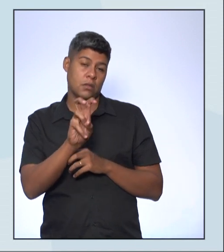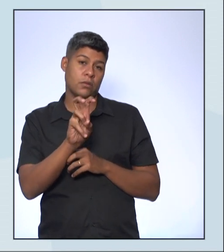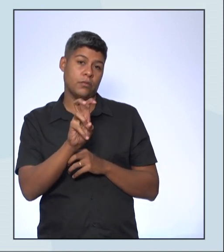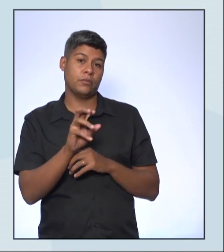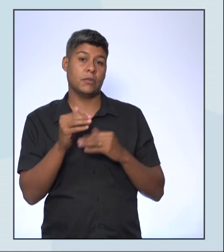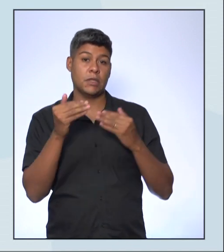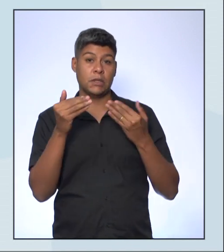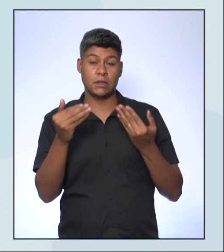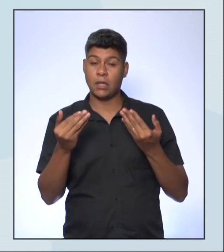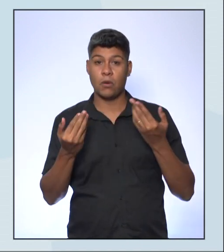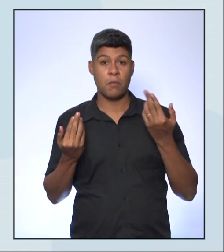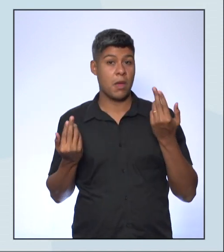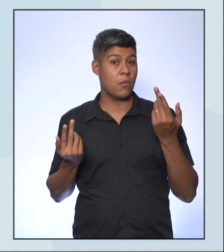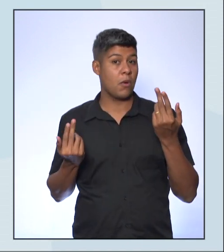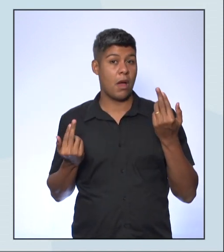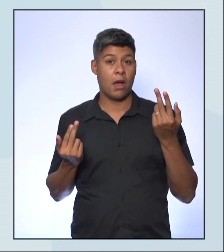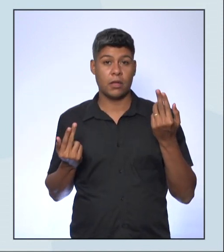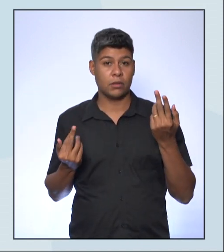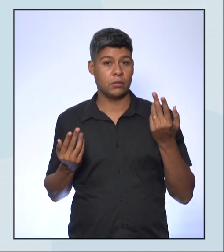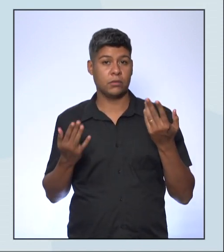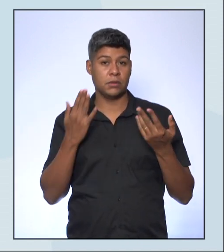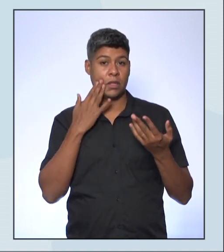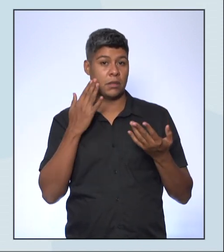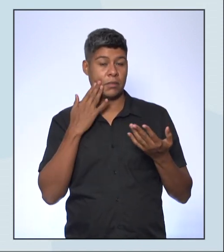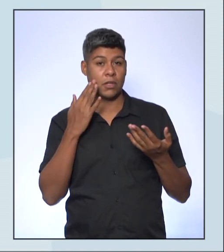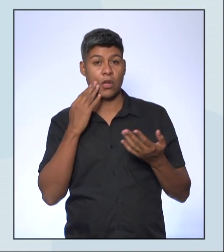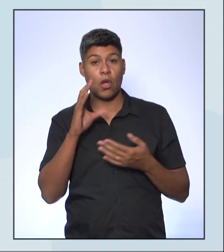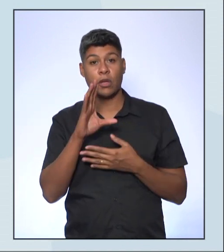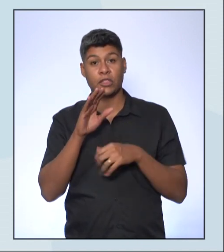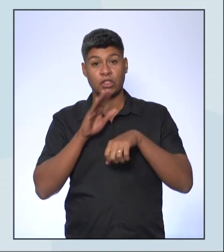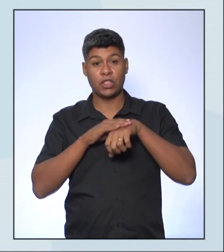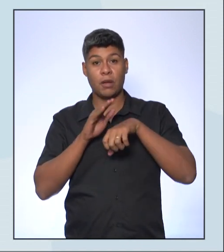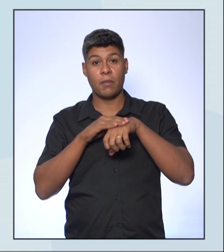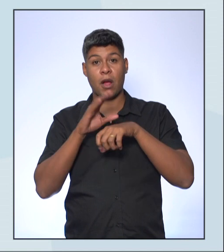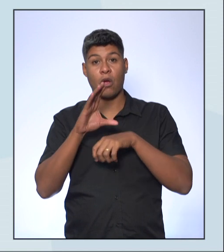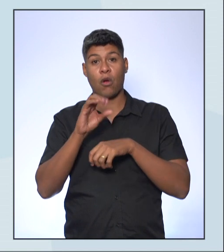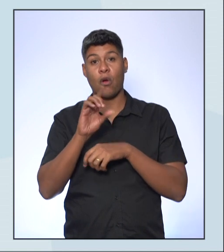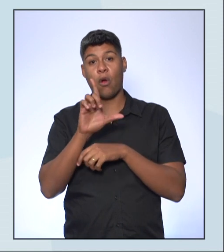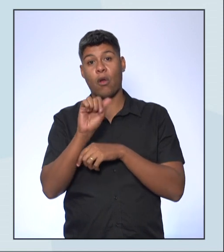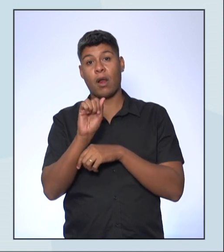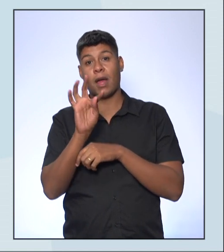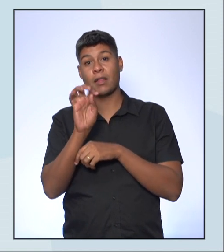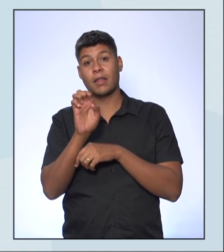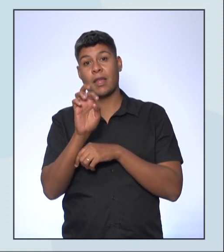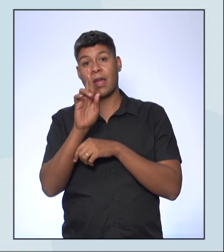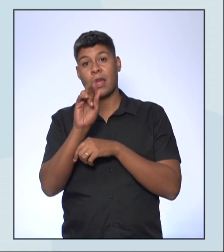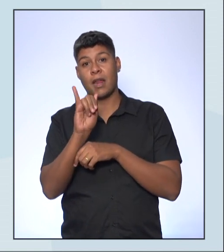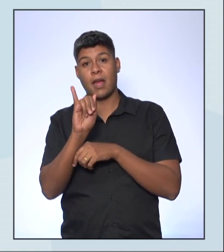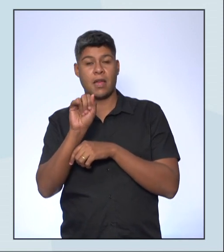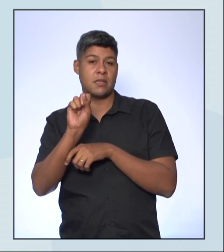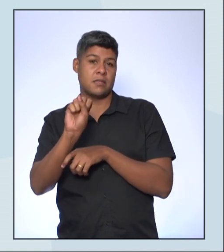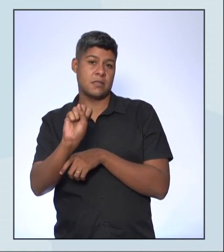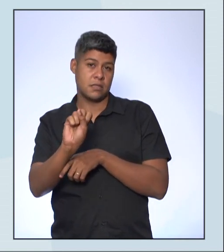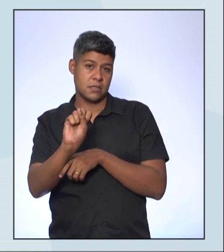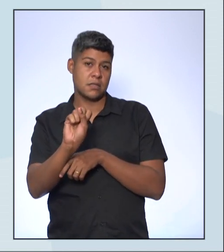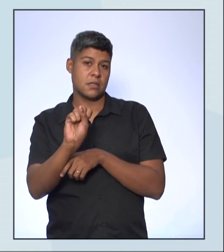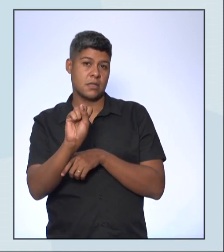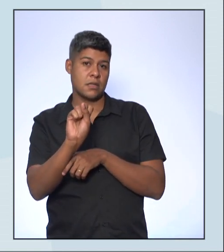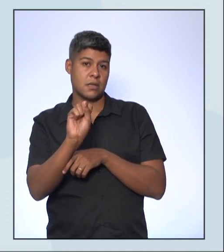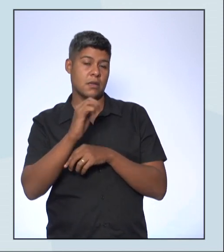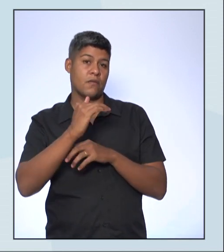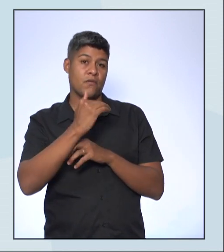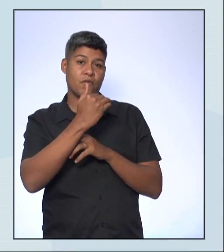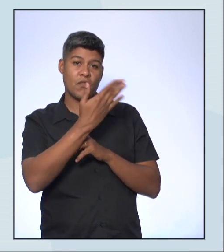estão no mesmo lado. Mesmo lado, compartilham da mesma lateral. Colaterais. Isso, E se eles são eles- colaterais, estão para... Estão para fora,